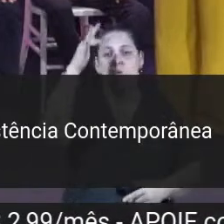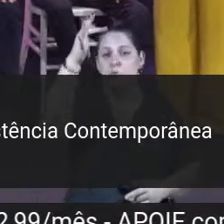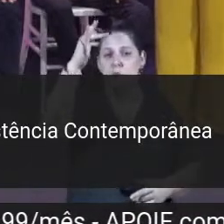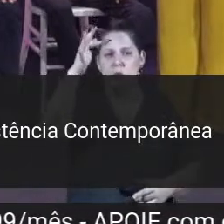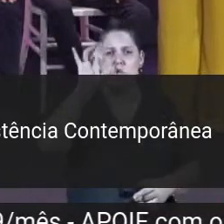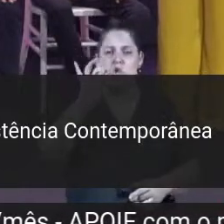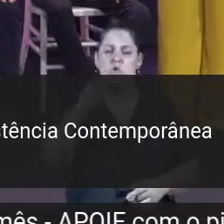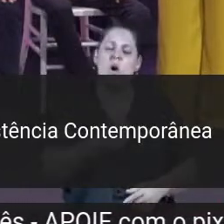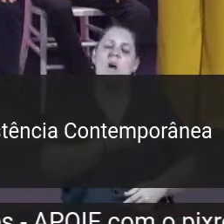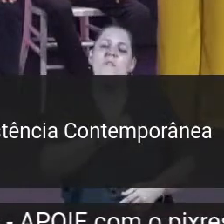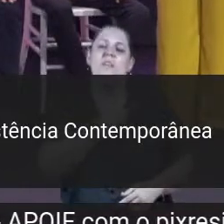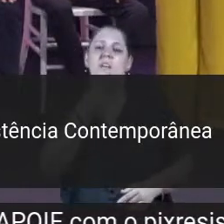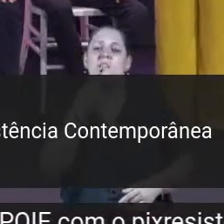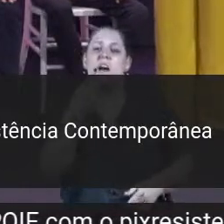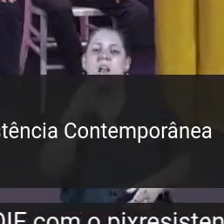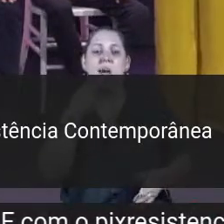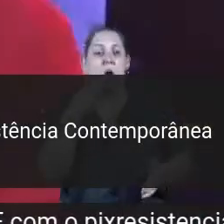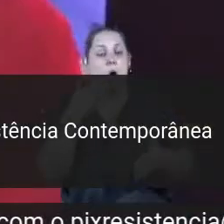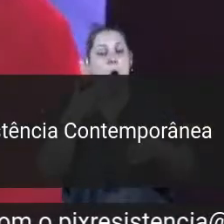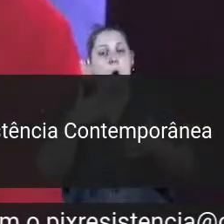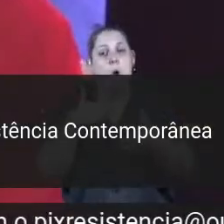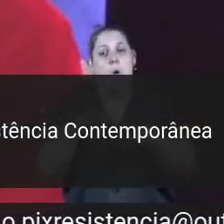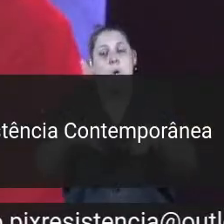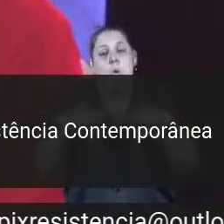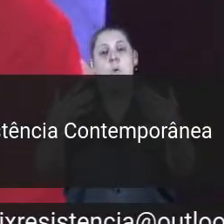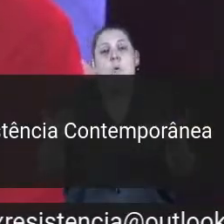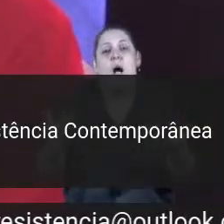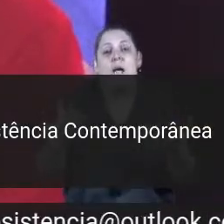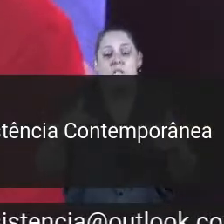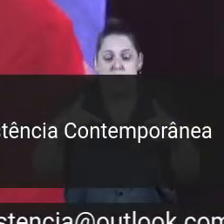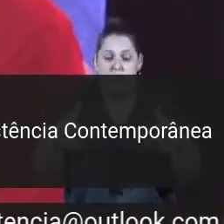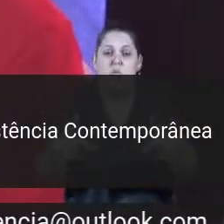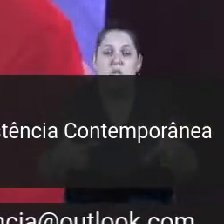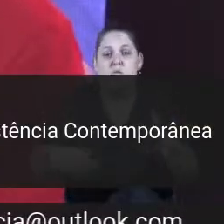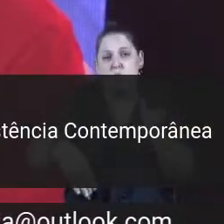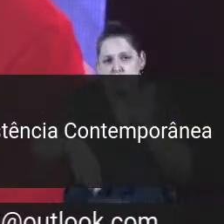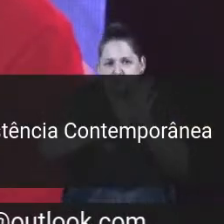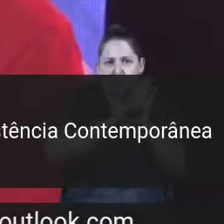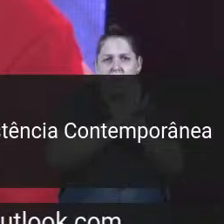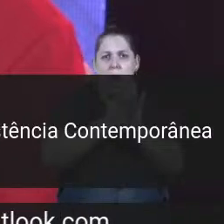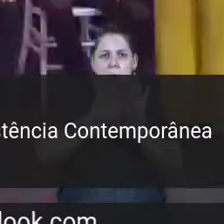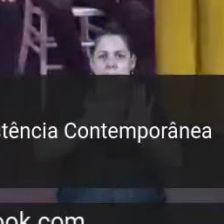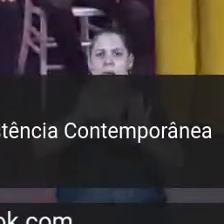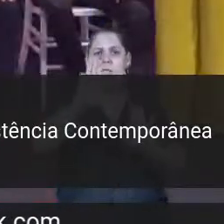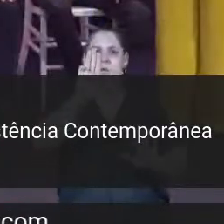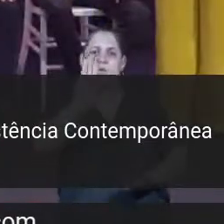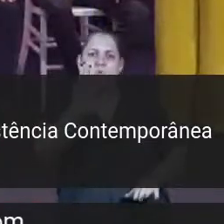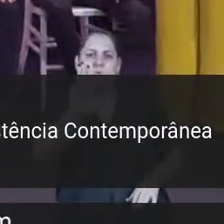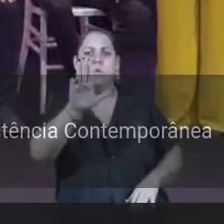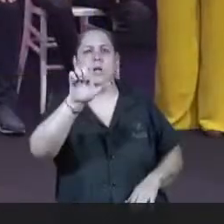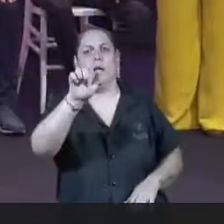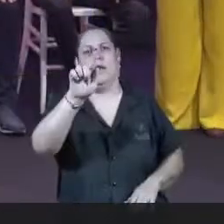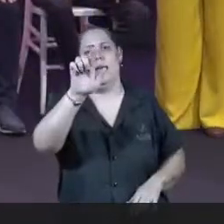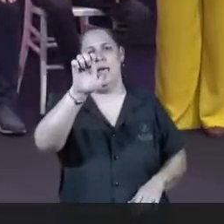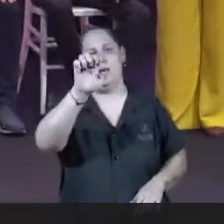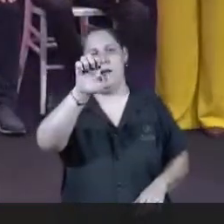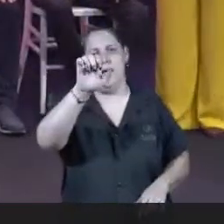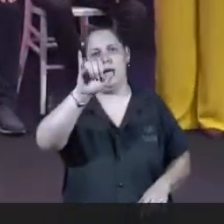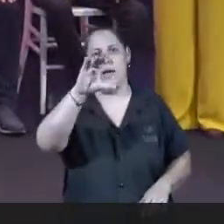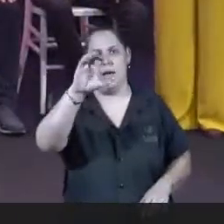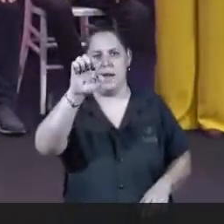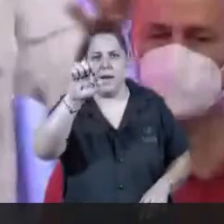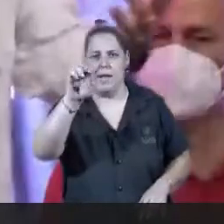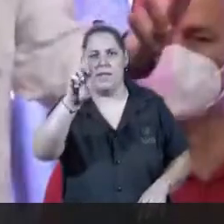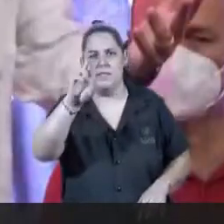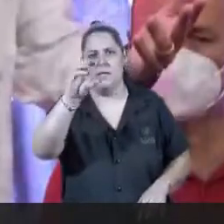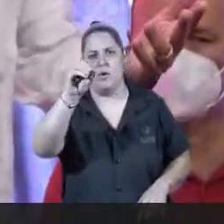quais são os novos desafios, mas eu tenho certeza que para nós, viu, presidente Lula, presidenta Gleice, meu querido Rogério,